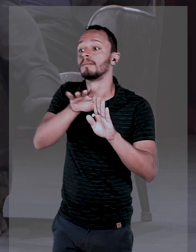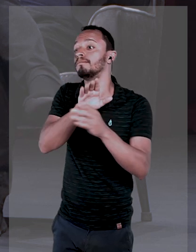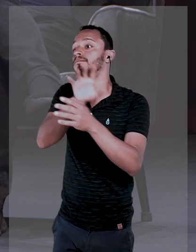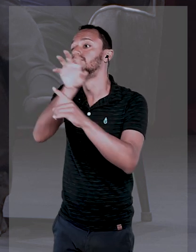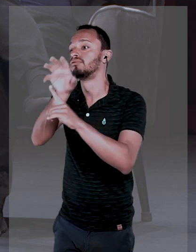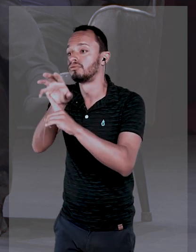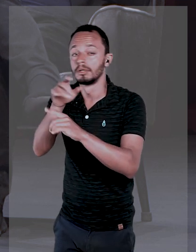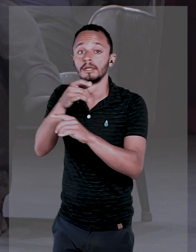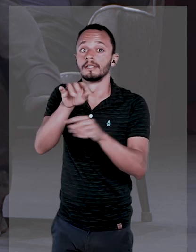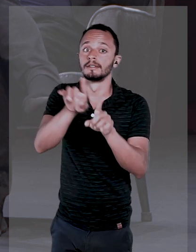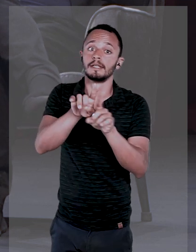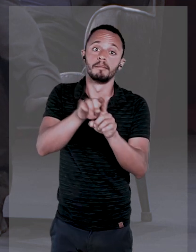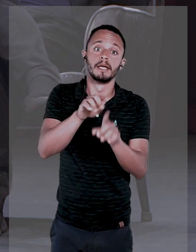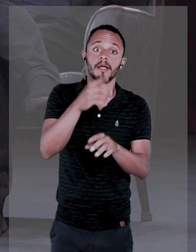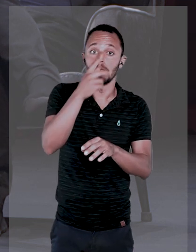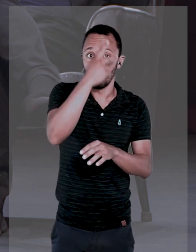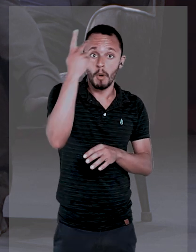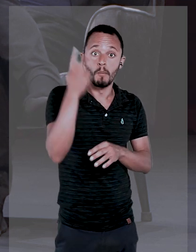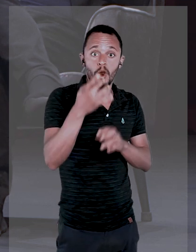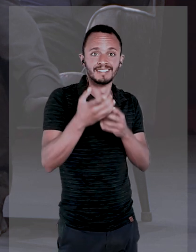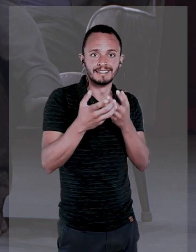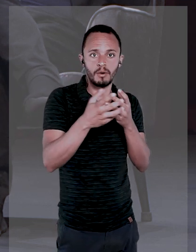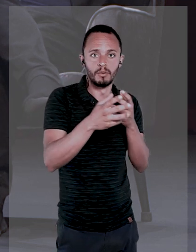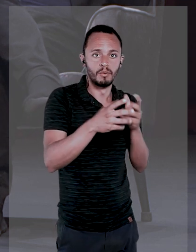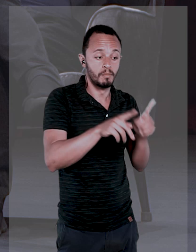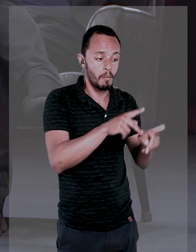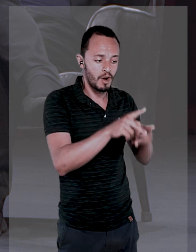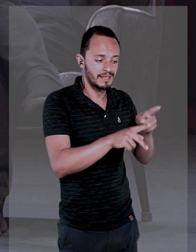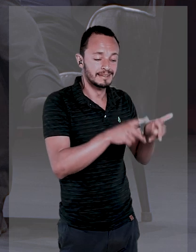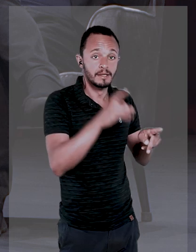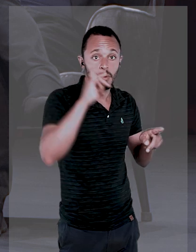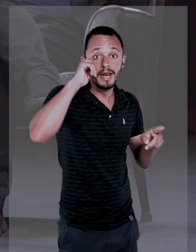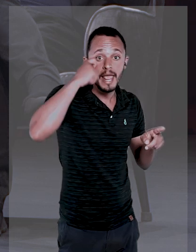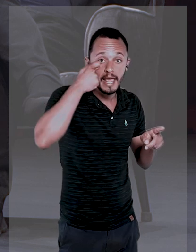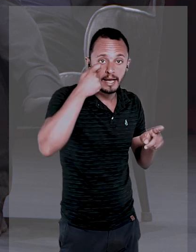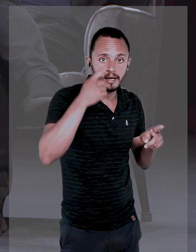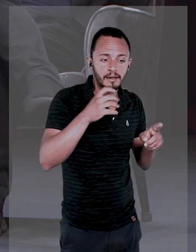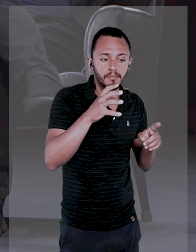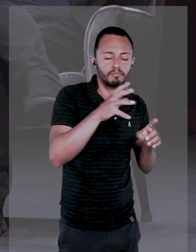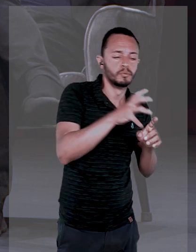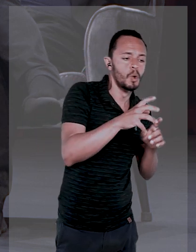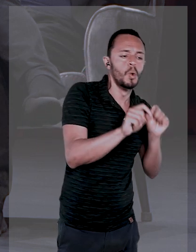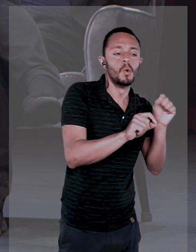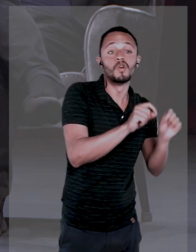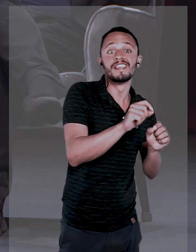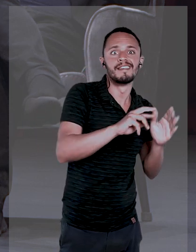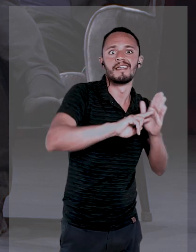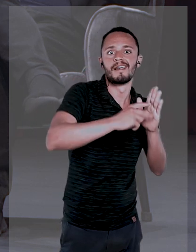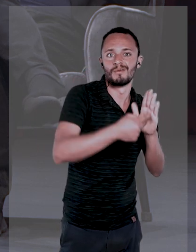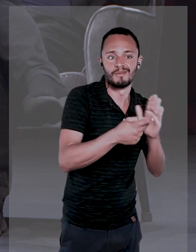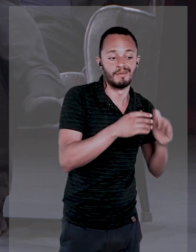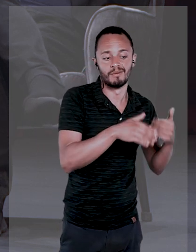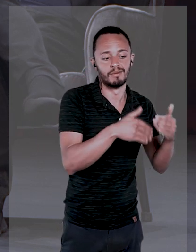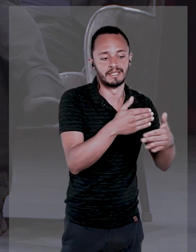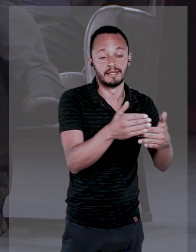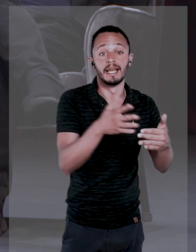hoje fazemos aos povos negros. E interessa-me enquanto escritor, porque na verdade eu não